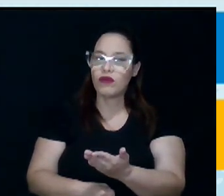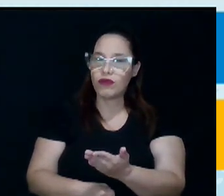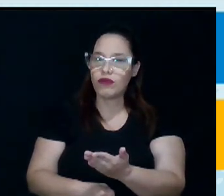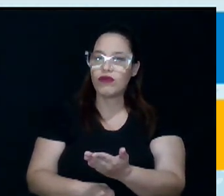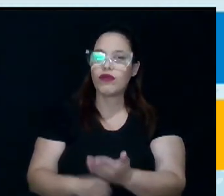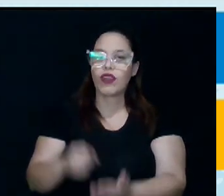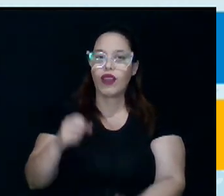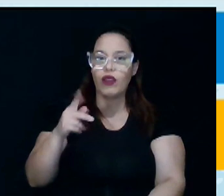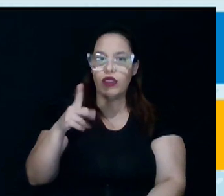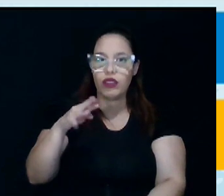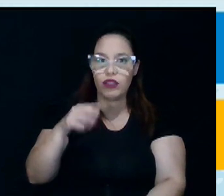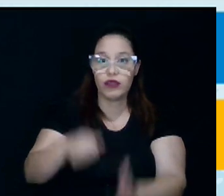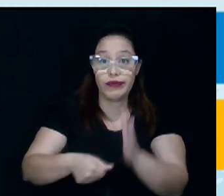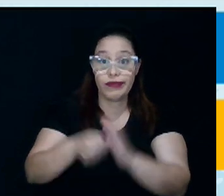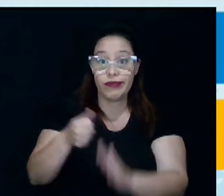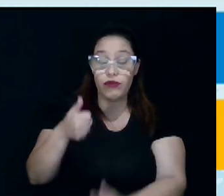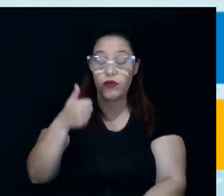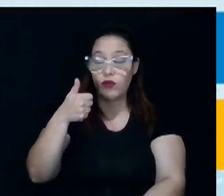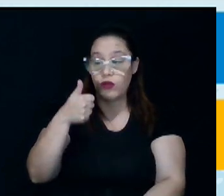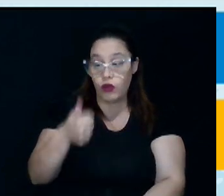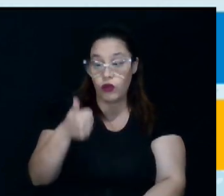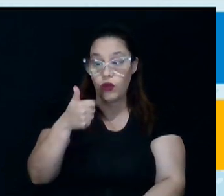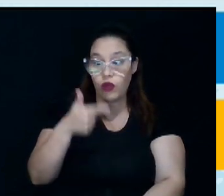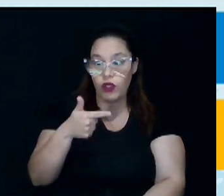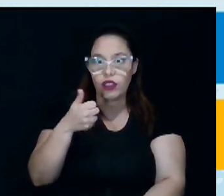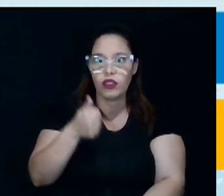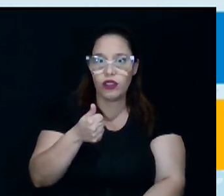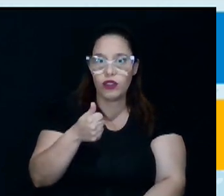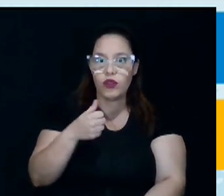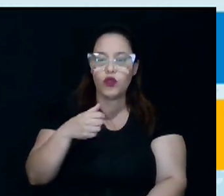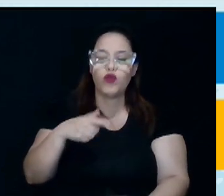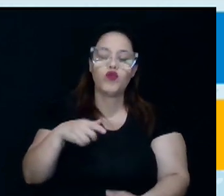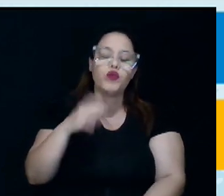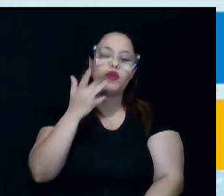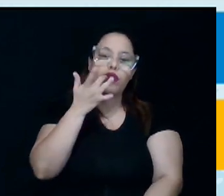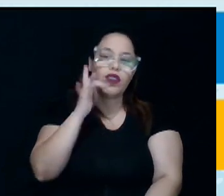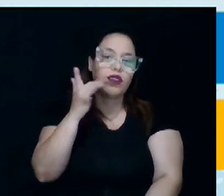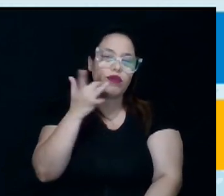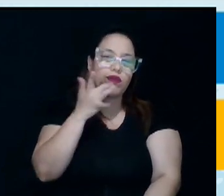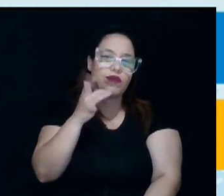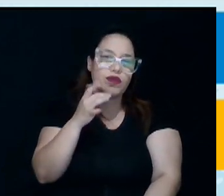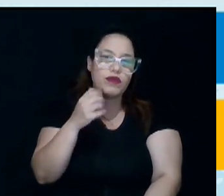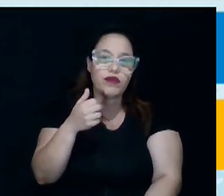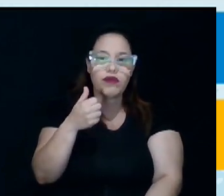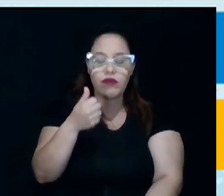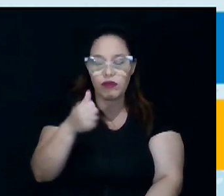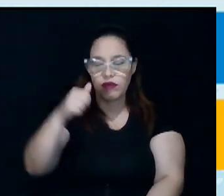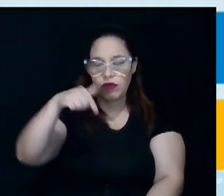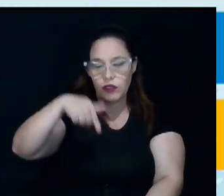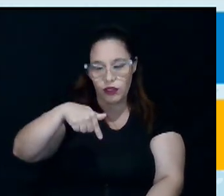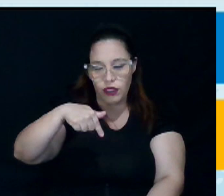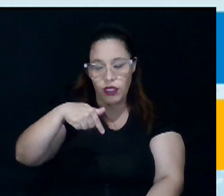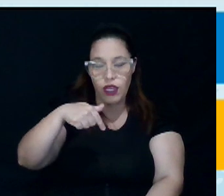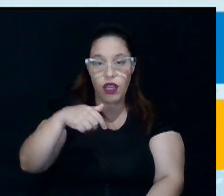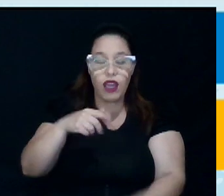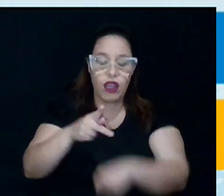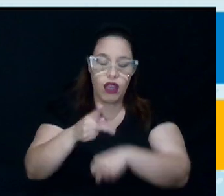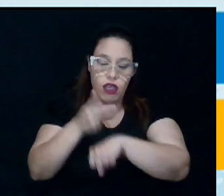21 medalhas de ouro, 17 medalhas de prata e 14 medalhas de bronze,